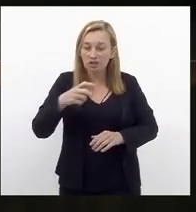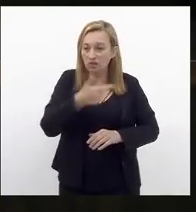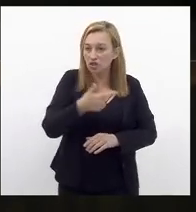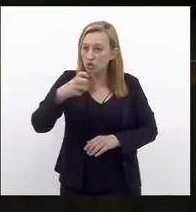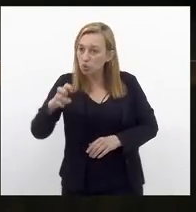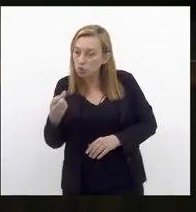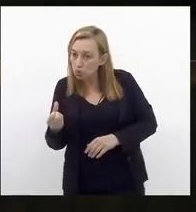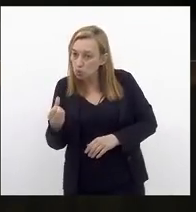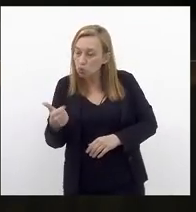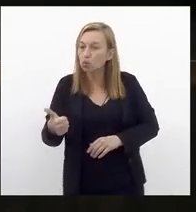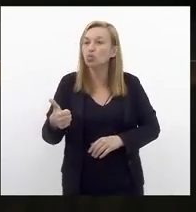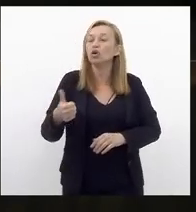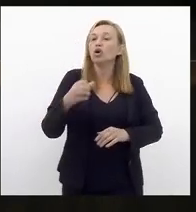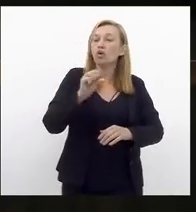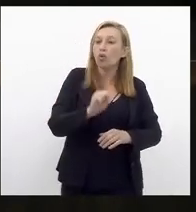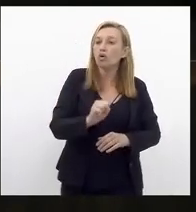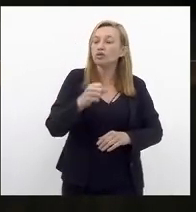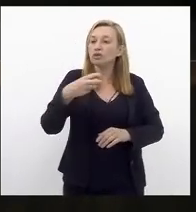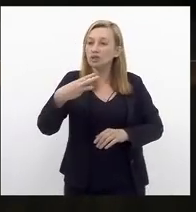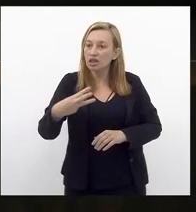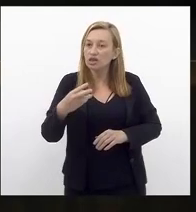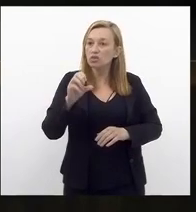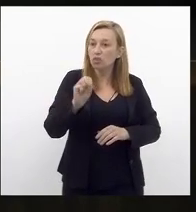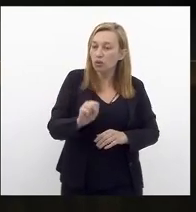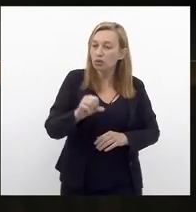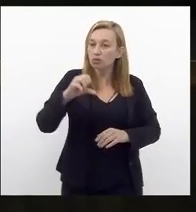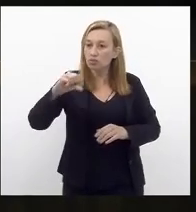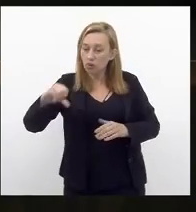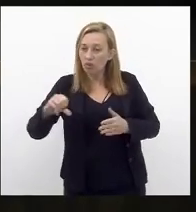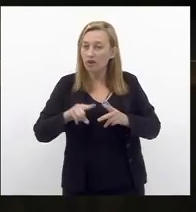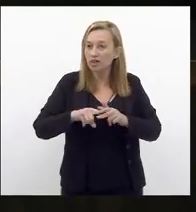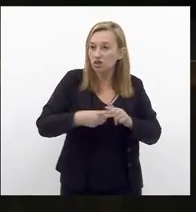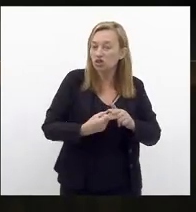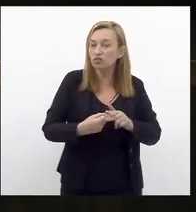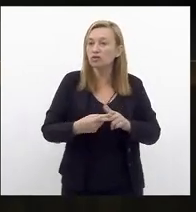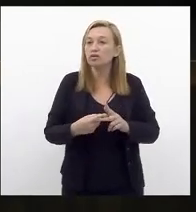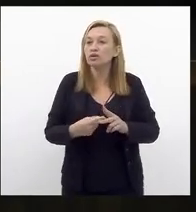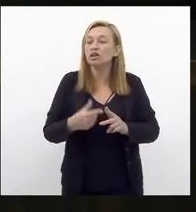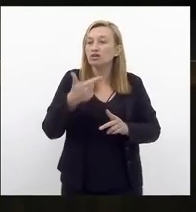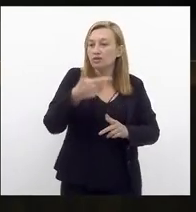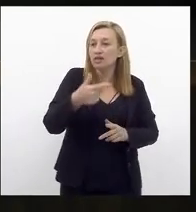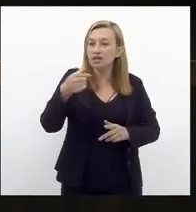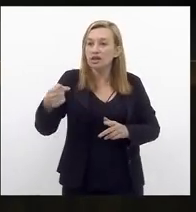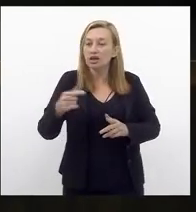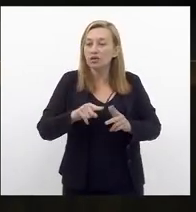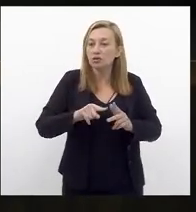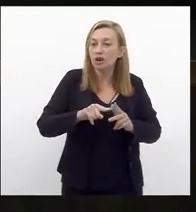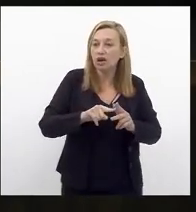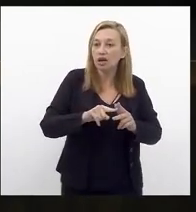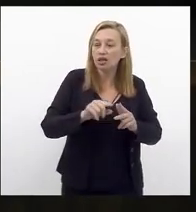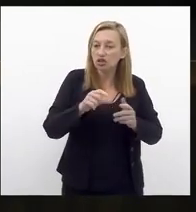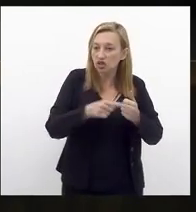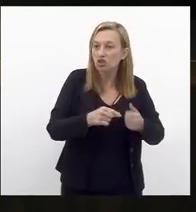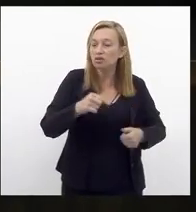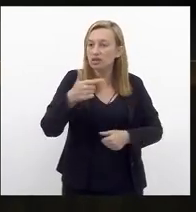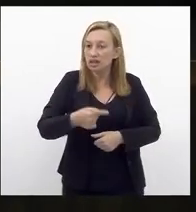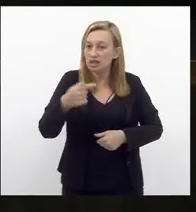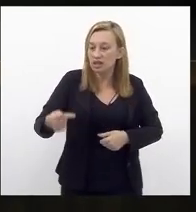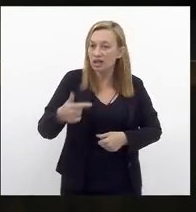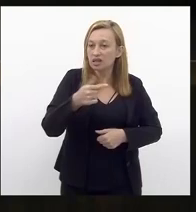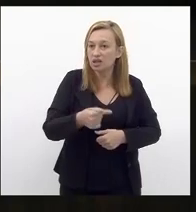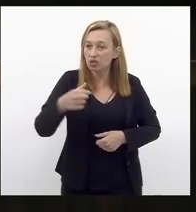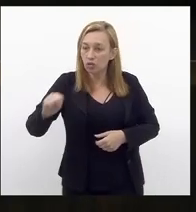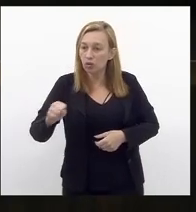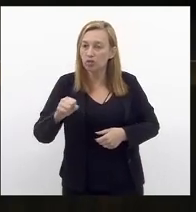que modifica os artigos de 38 889 revólver os incisos 20:27 do artigo 77 artigos 78